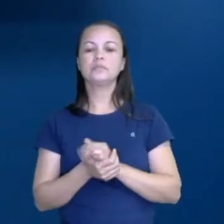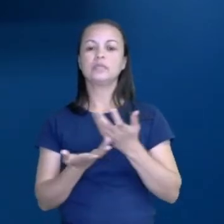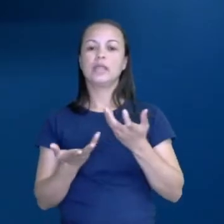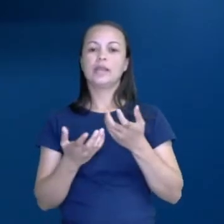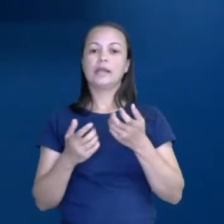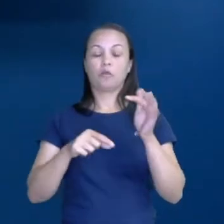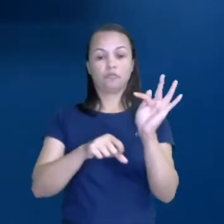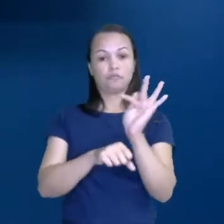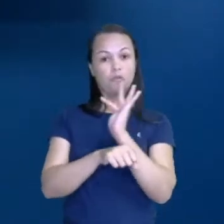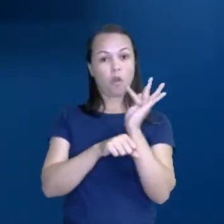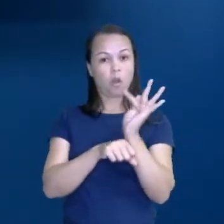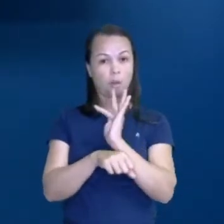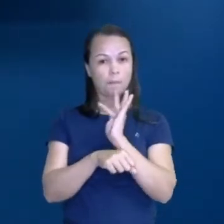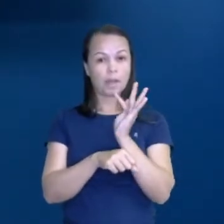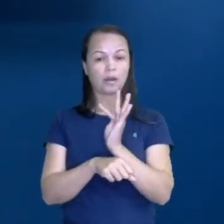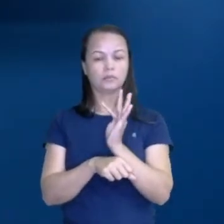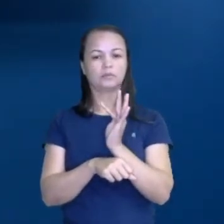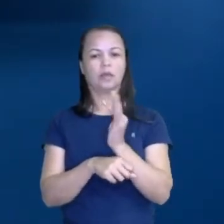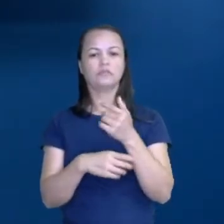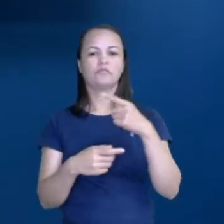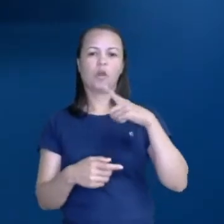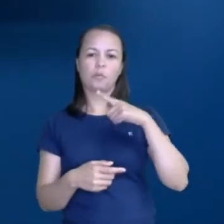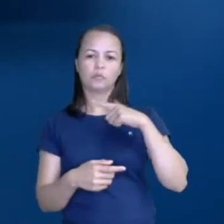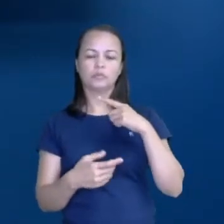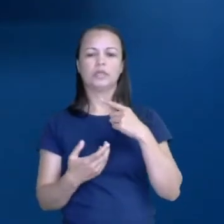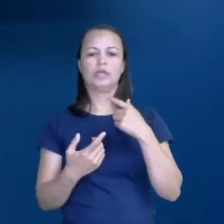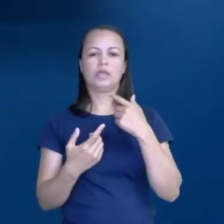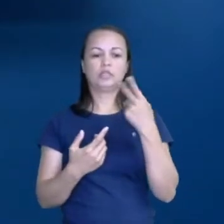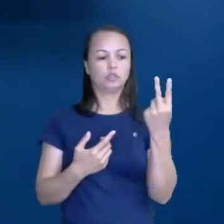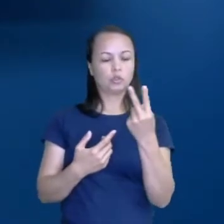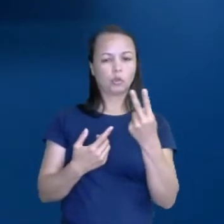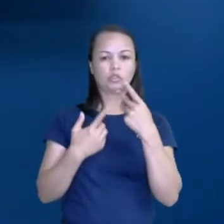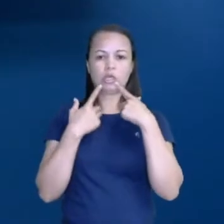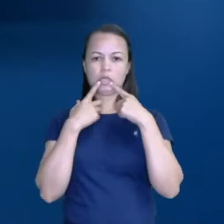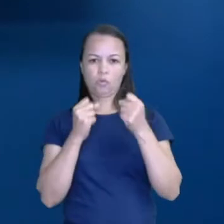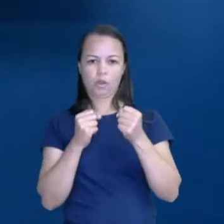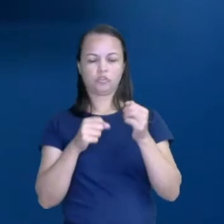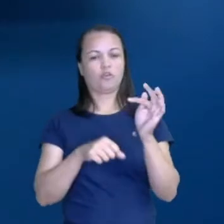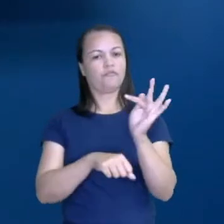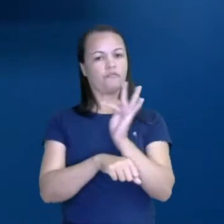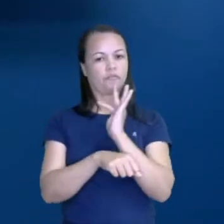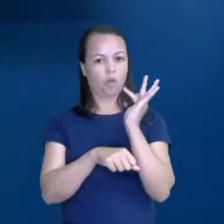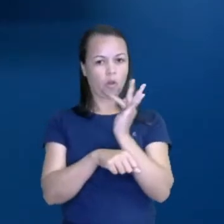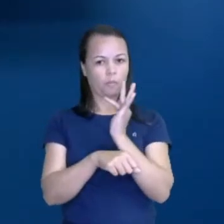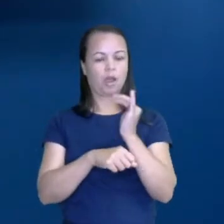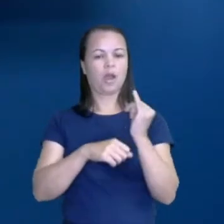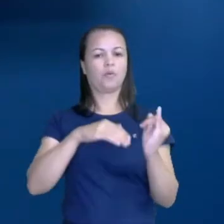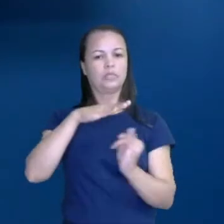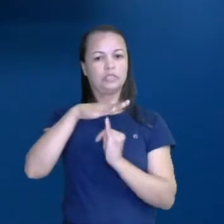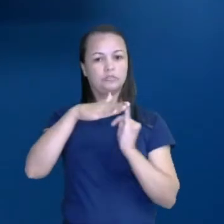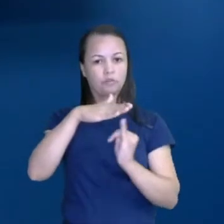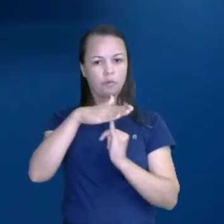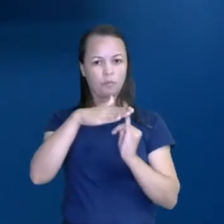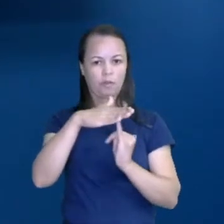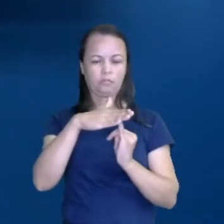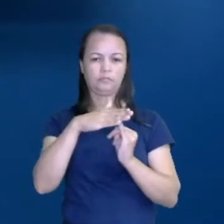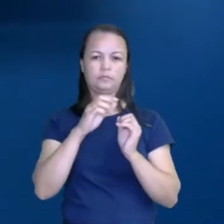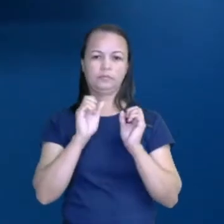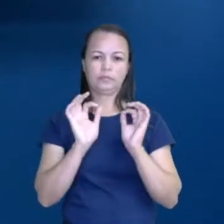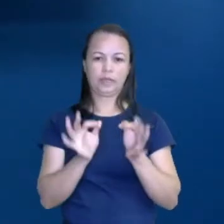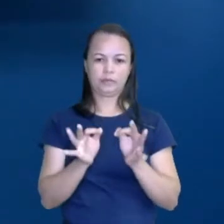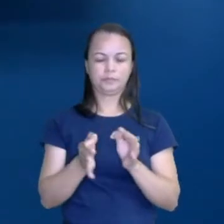de formalidade, vamos ter dois tipos de linguagem: formal e informal, tá